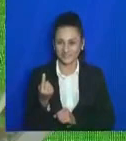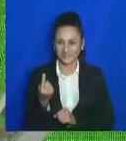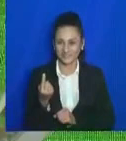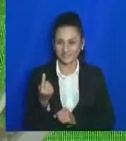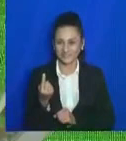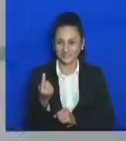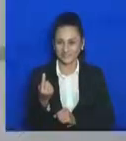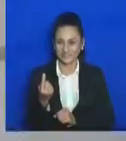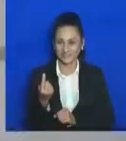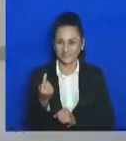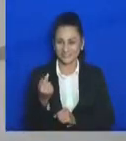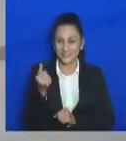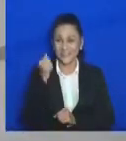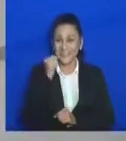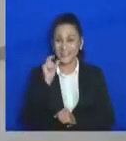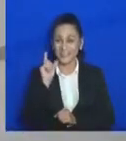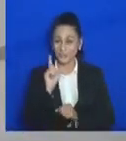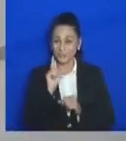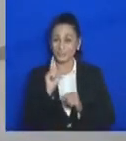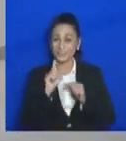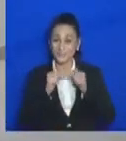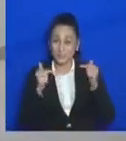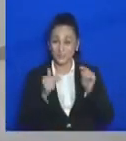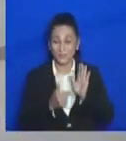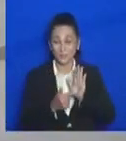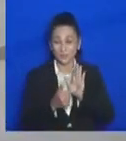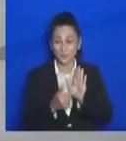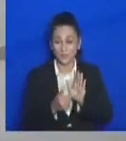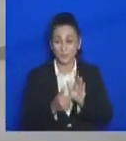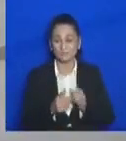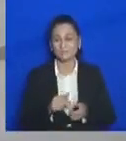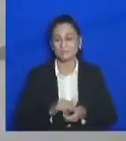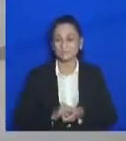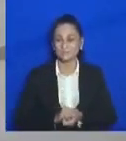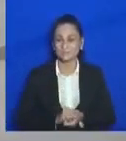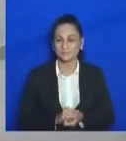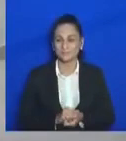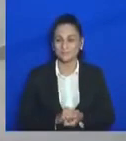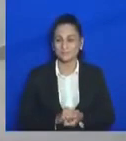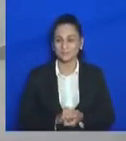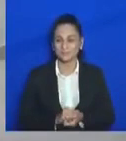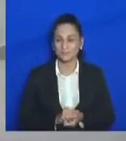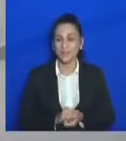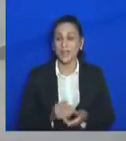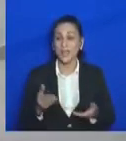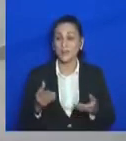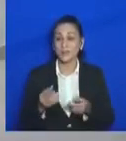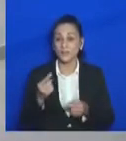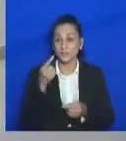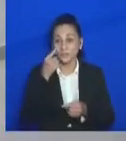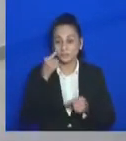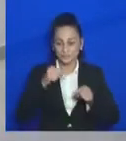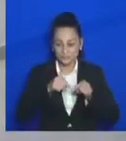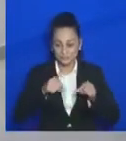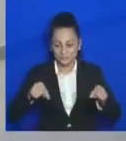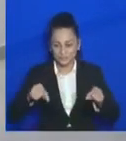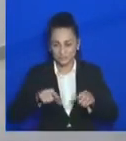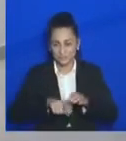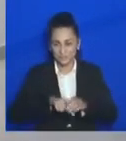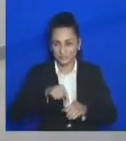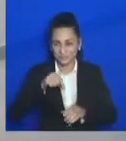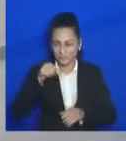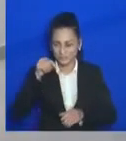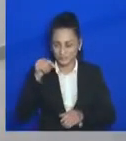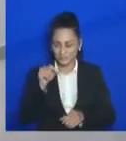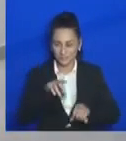Tainara, nossa garota da sorte, mostrando, você conferindo aí no detalhe. Vamos então à confirmação, à conferência dos números sorteados